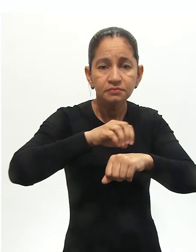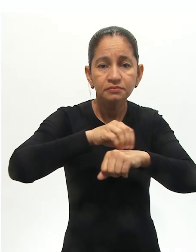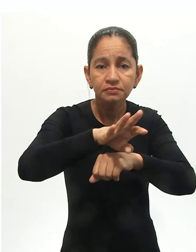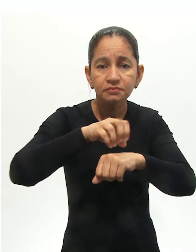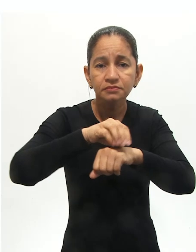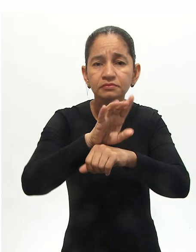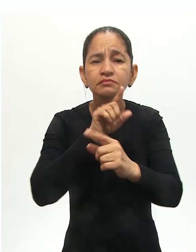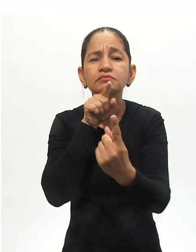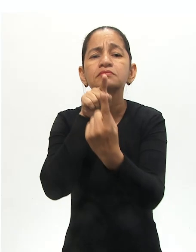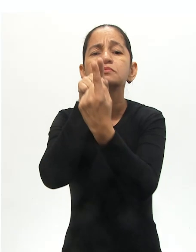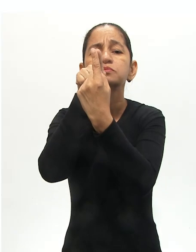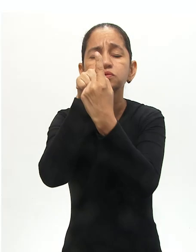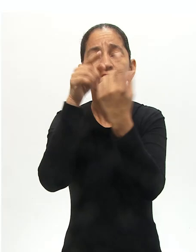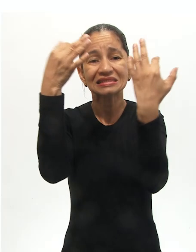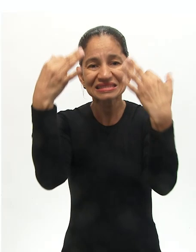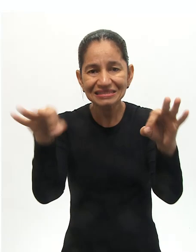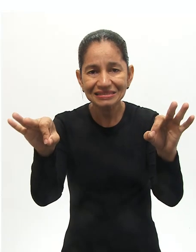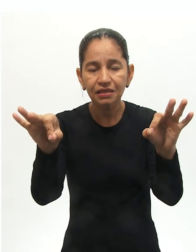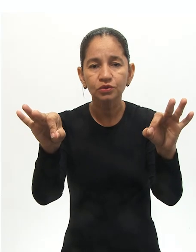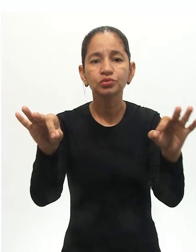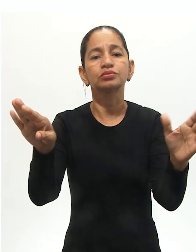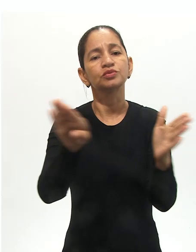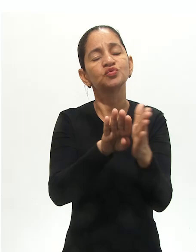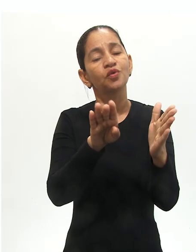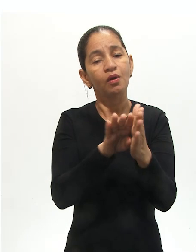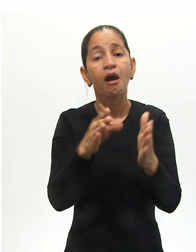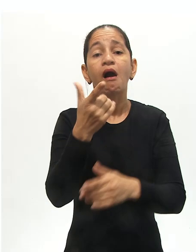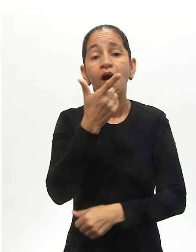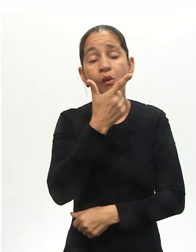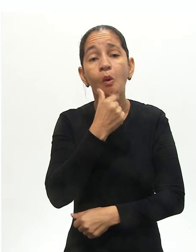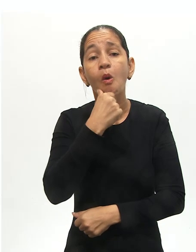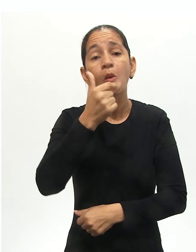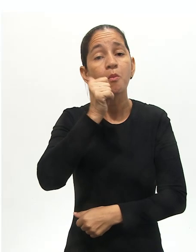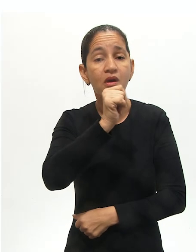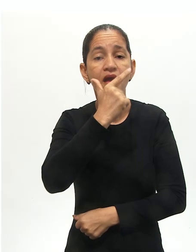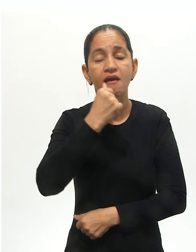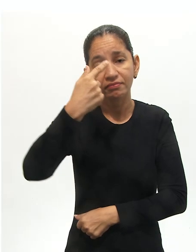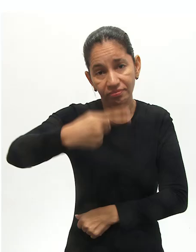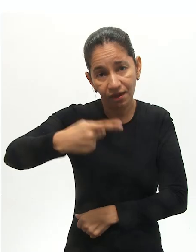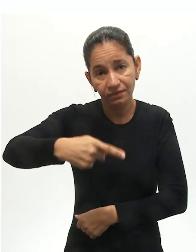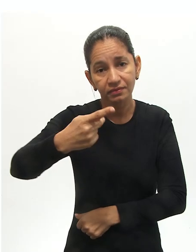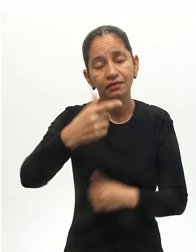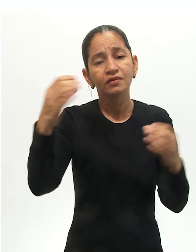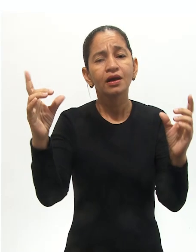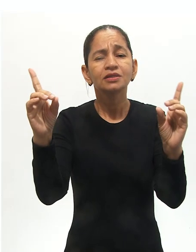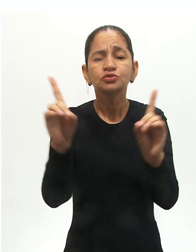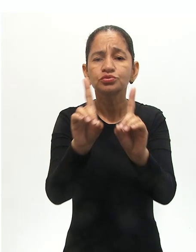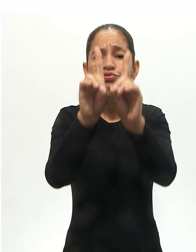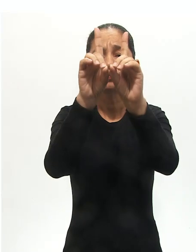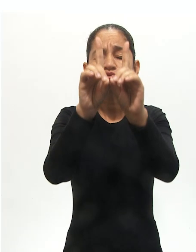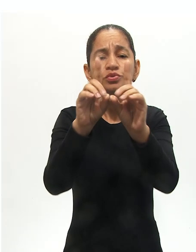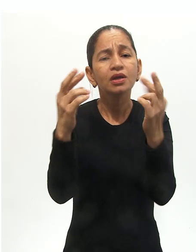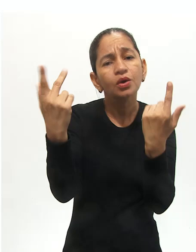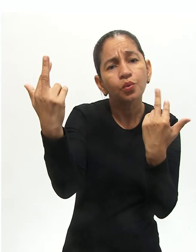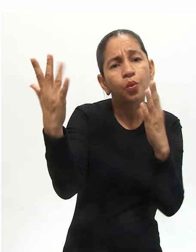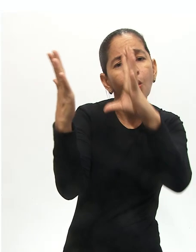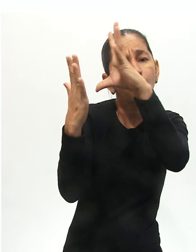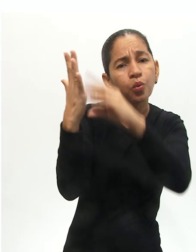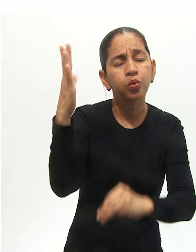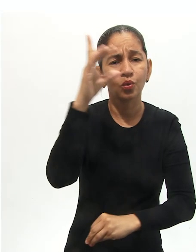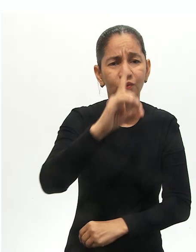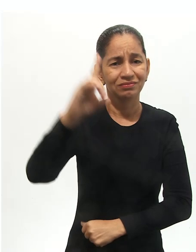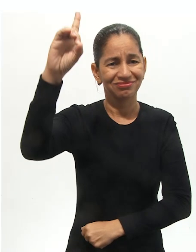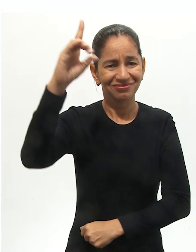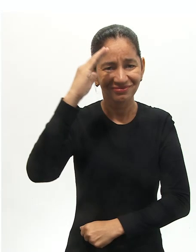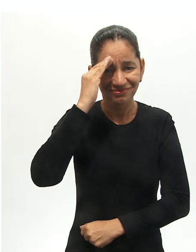chegasse à essência ideal e divina, para que o homem, a partir da educação, se aproximasse de Deus.